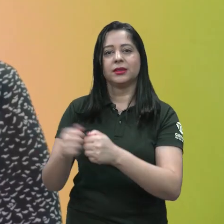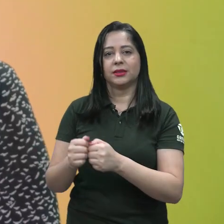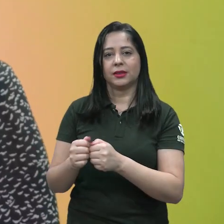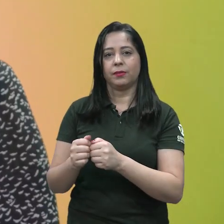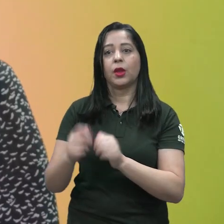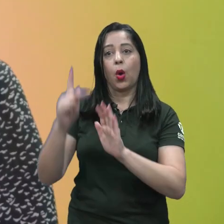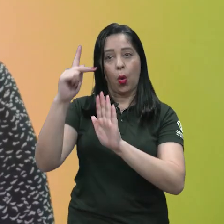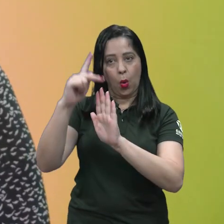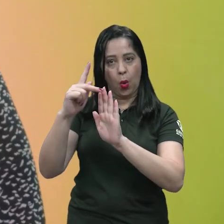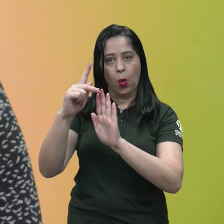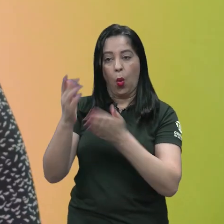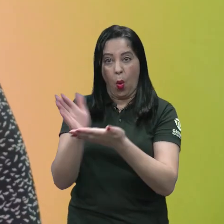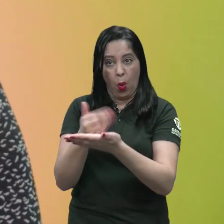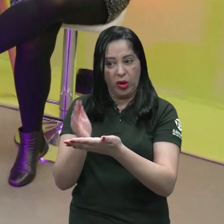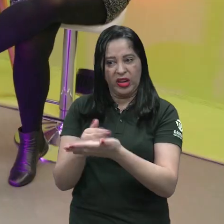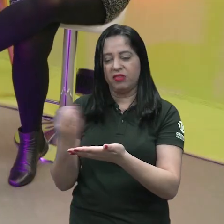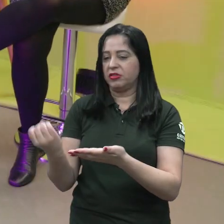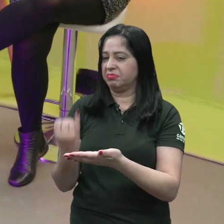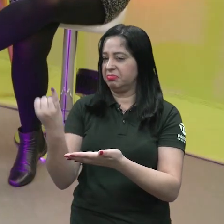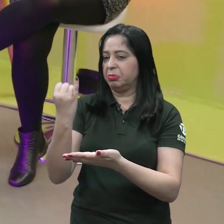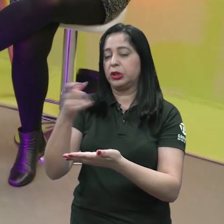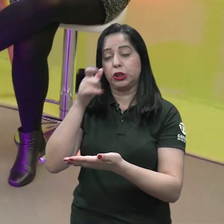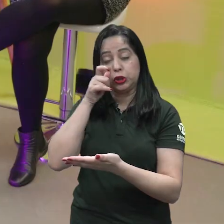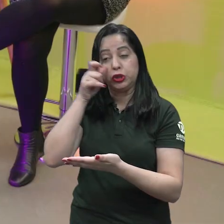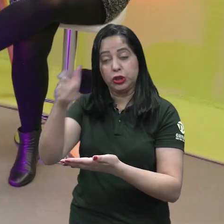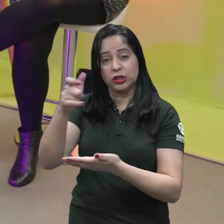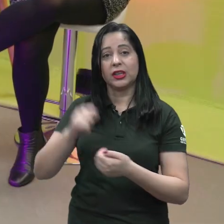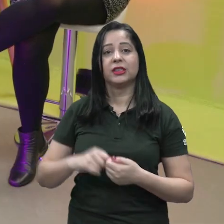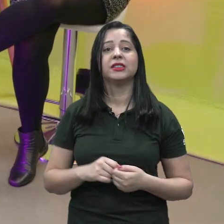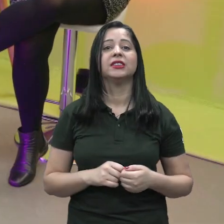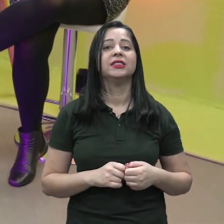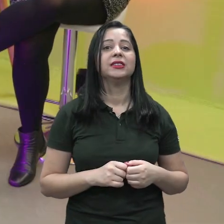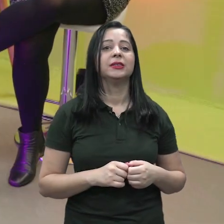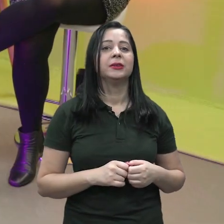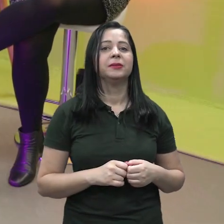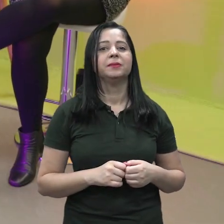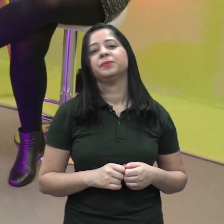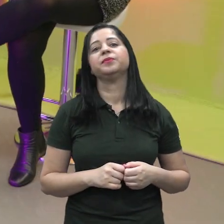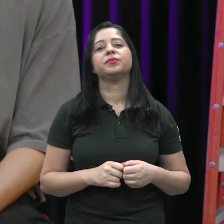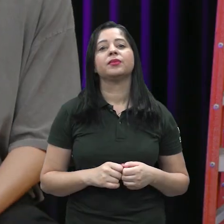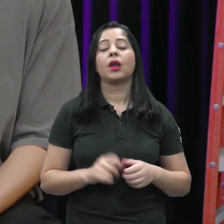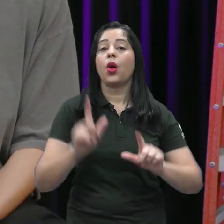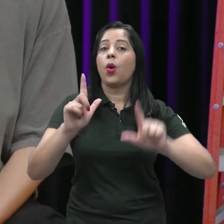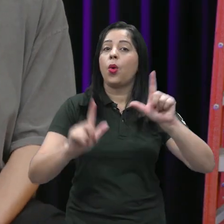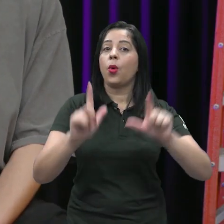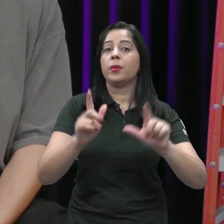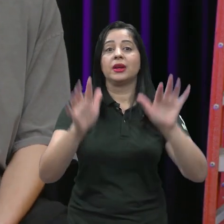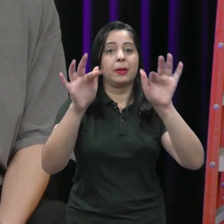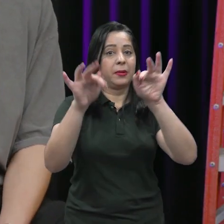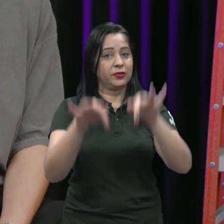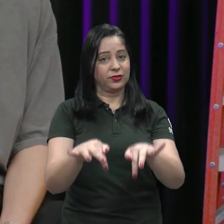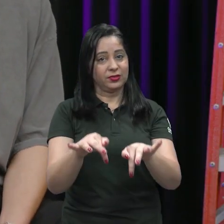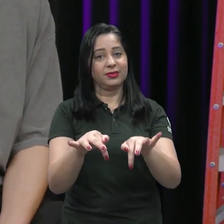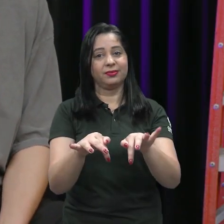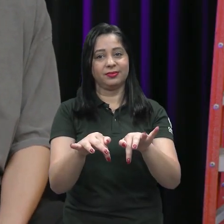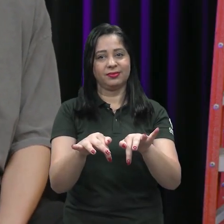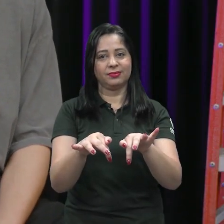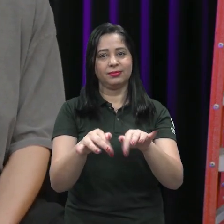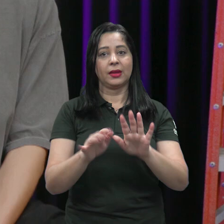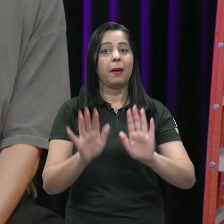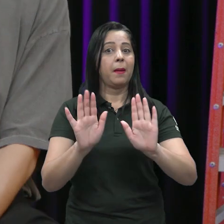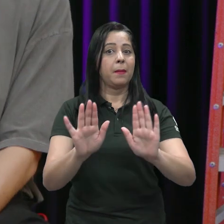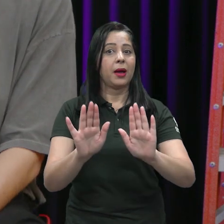bastante potente e semeador. Com certeza. Volte sempre, viu, Lidiane? É isso, ó, chegamos ao fim de mais um